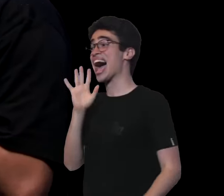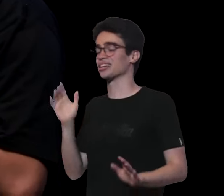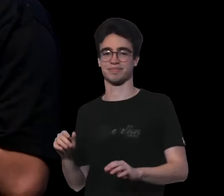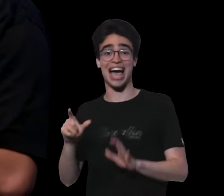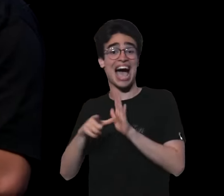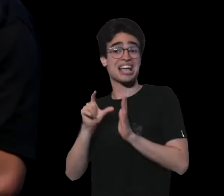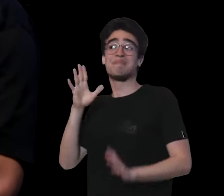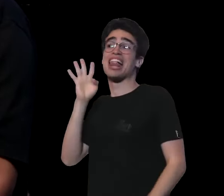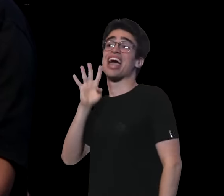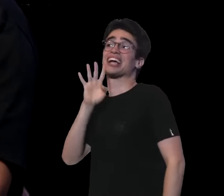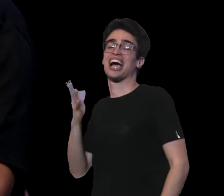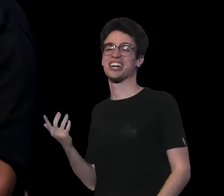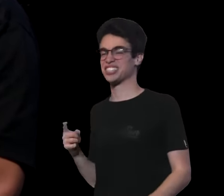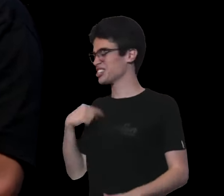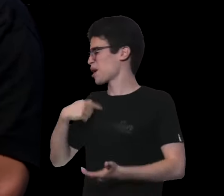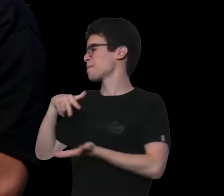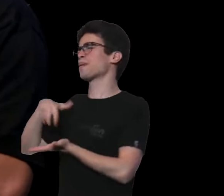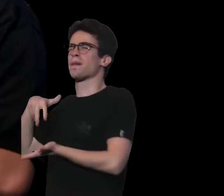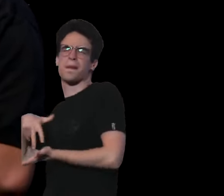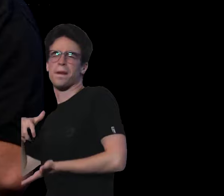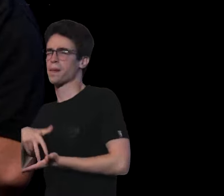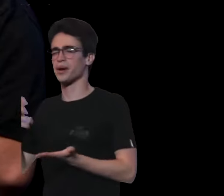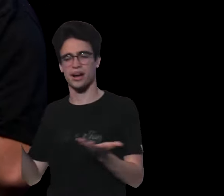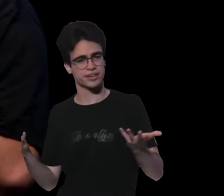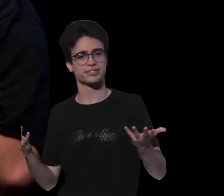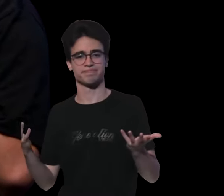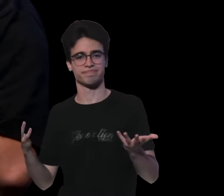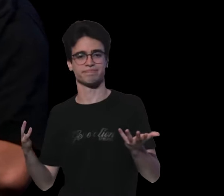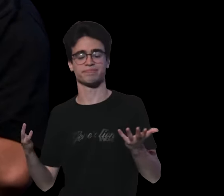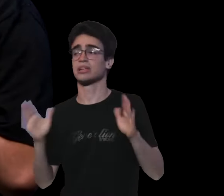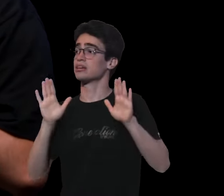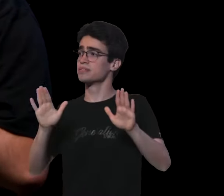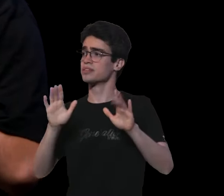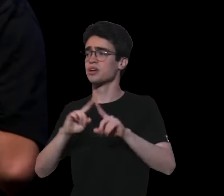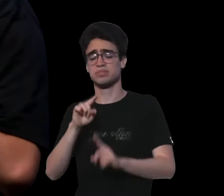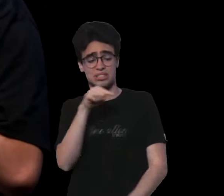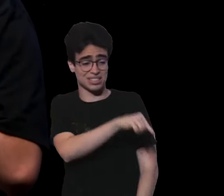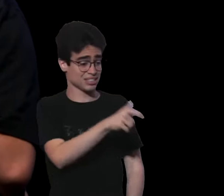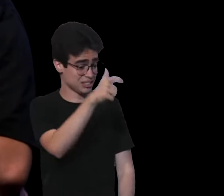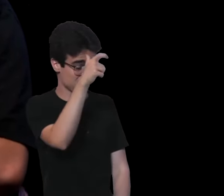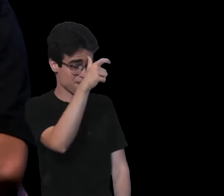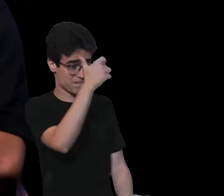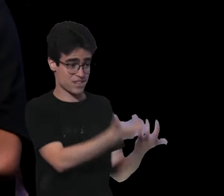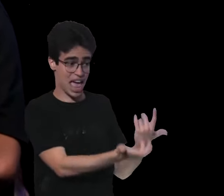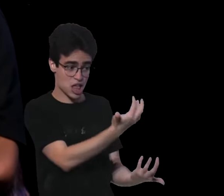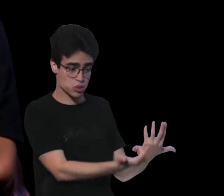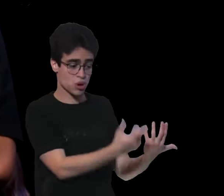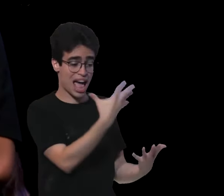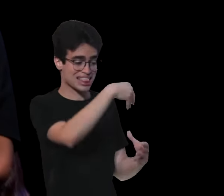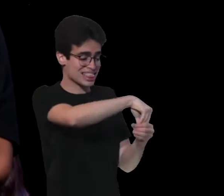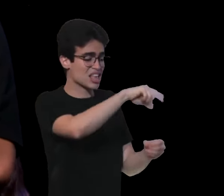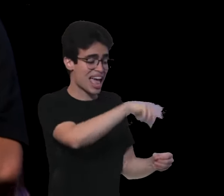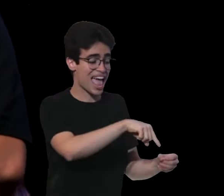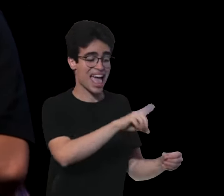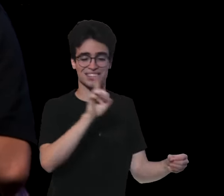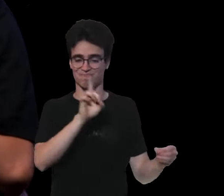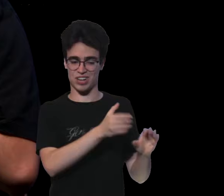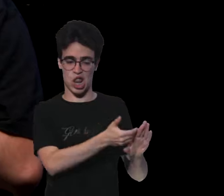né? Quando a gente estava pulando. Só que o inferno é o lugar onde Deus não está, por isso que é um inferno.